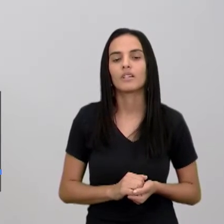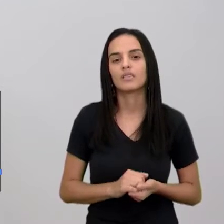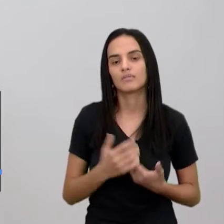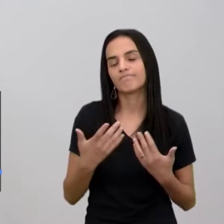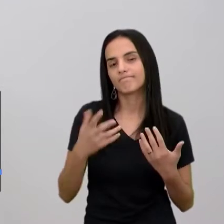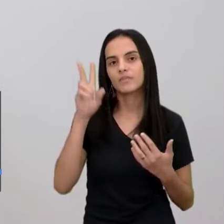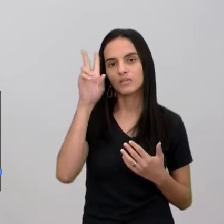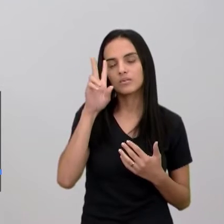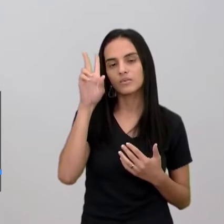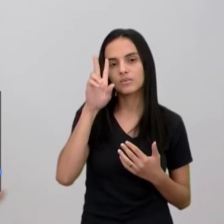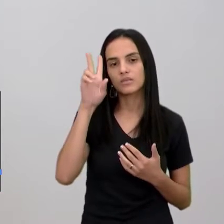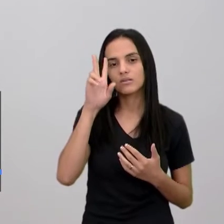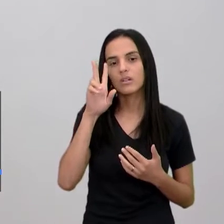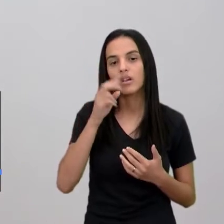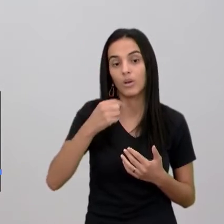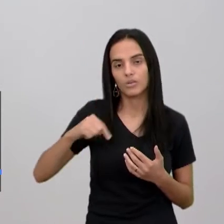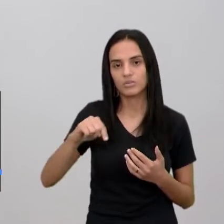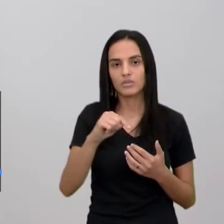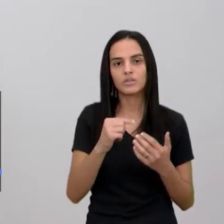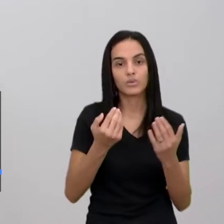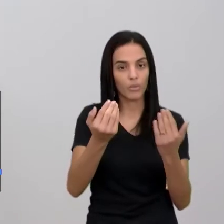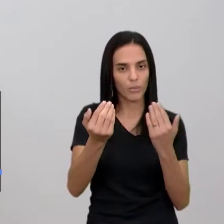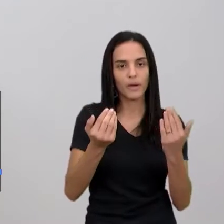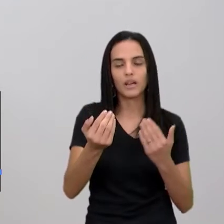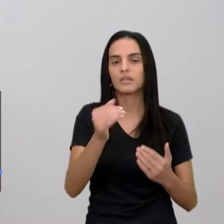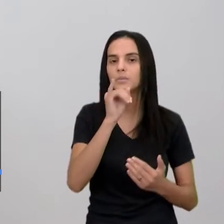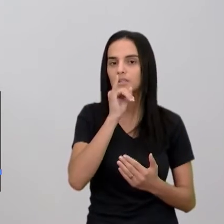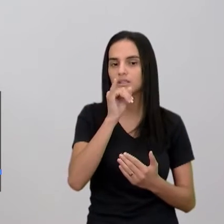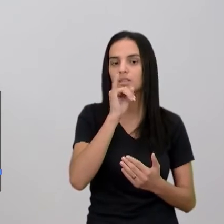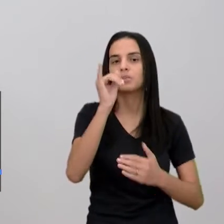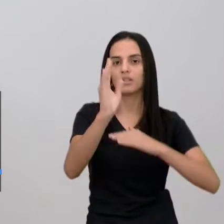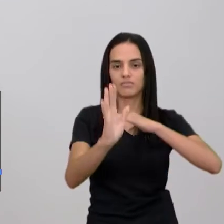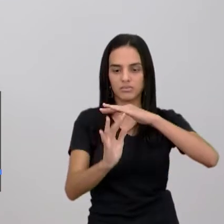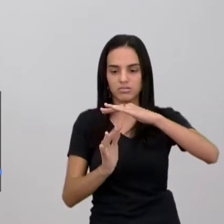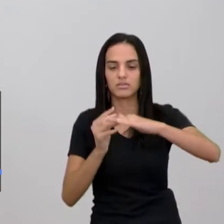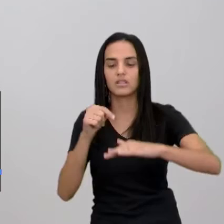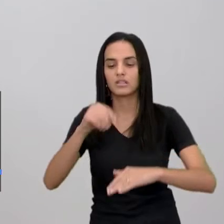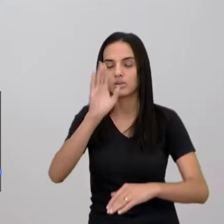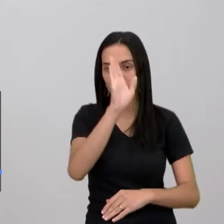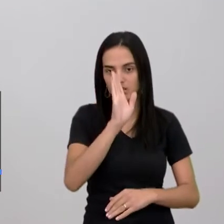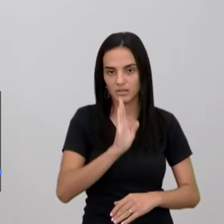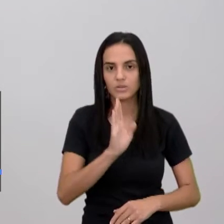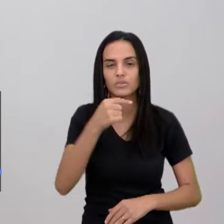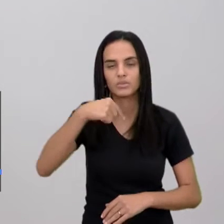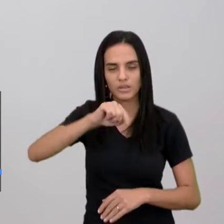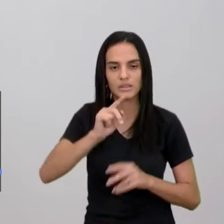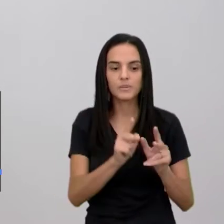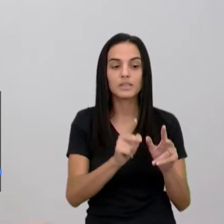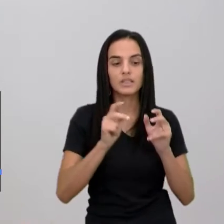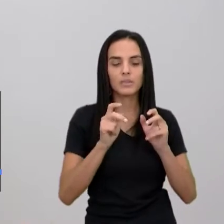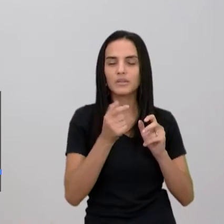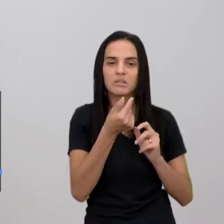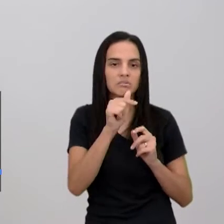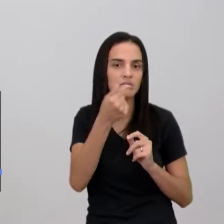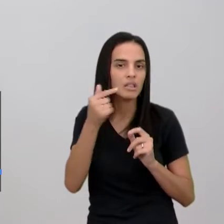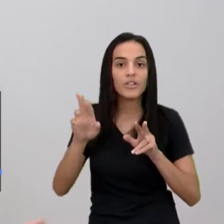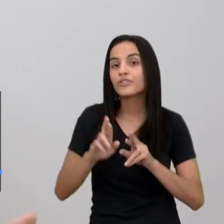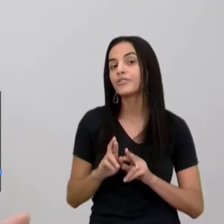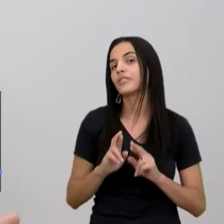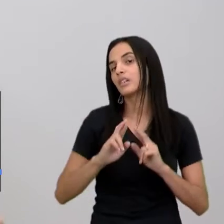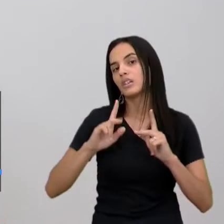historiador, quando a gente compara, por exemplo, com a questão da imigração no Brasil, a gente percebe que isso não tem nada de